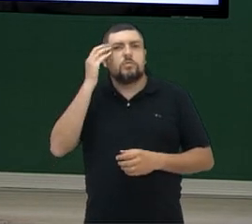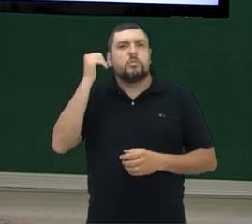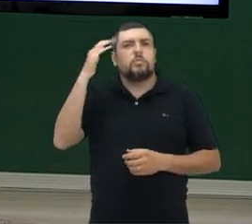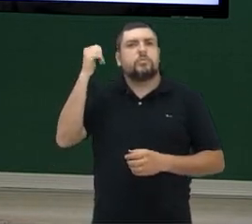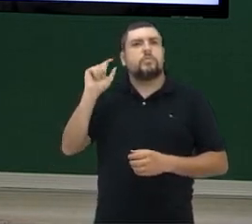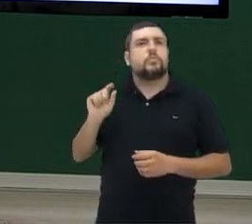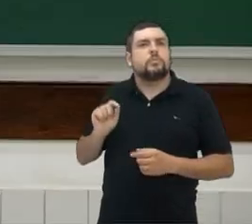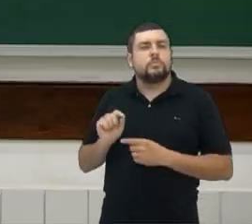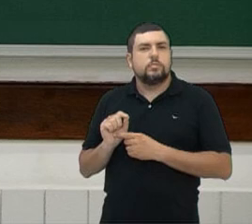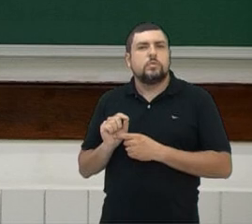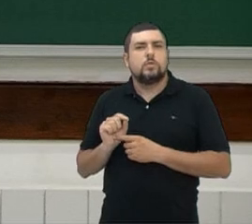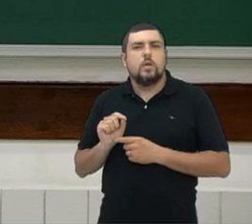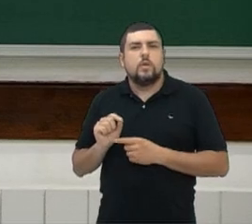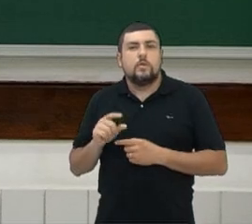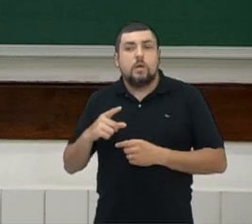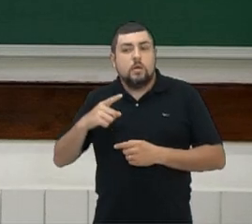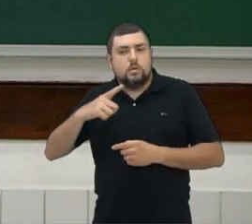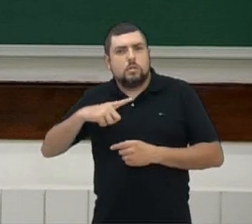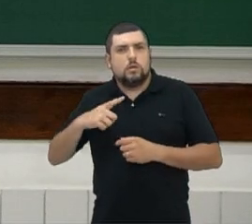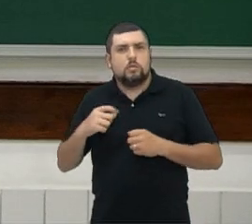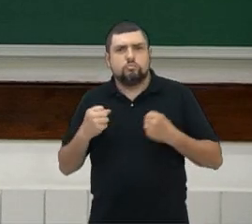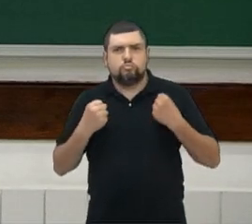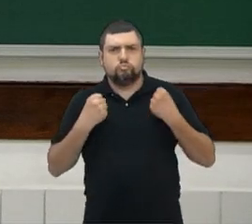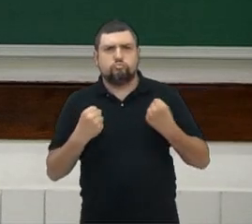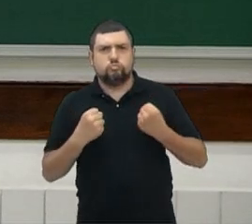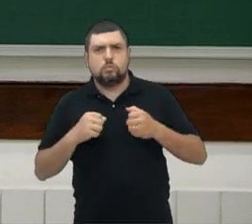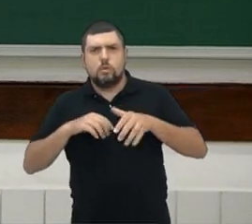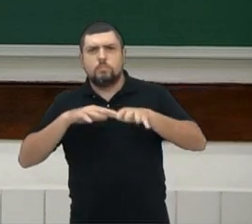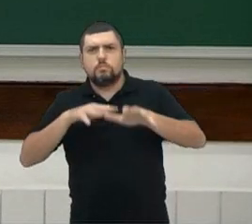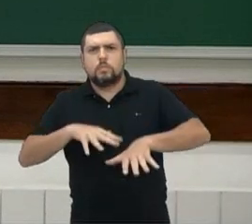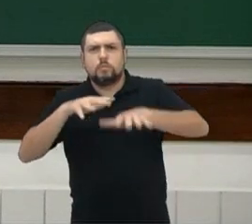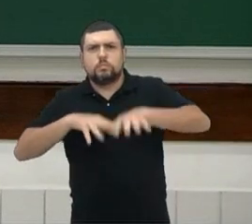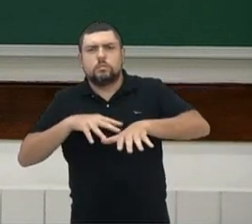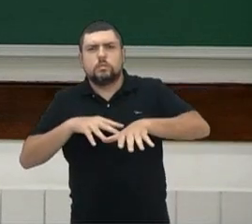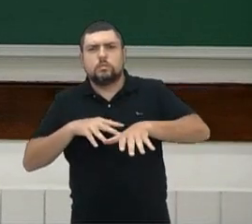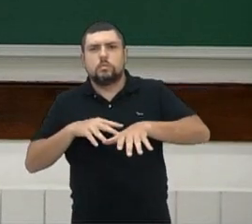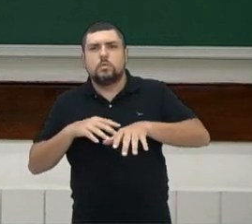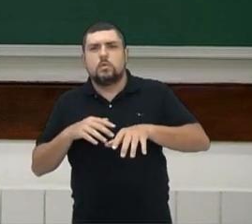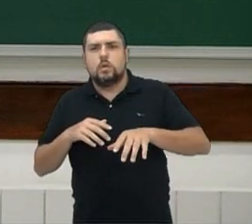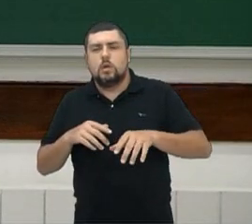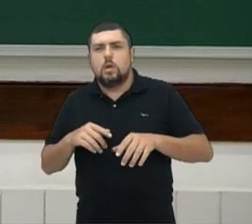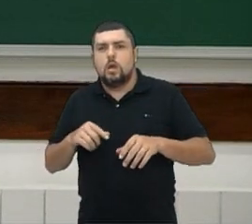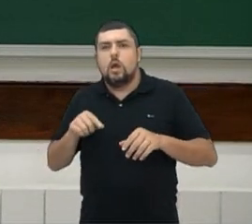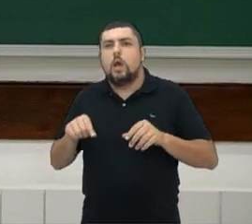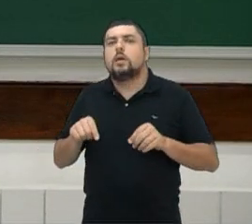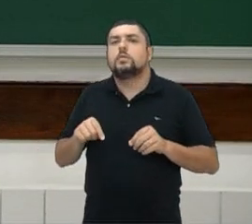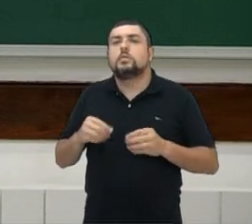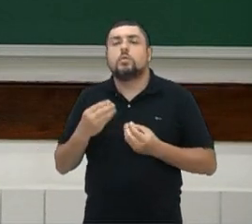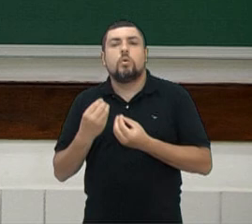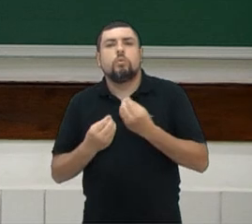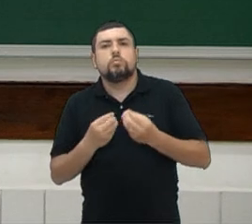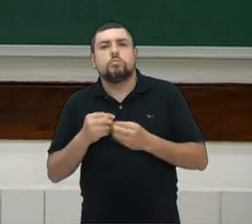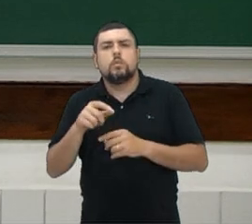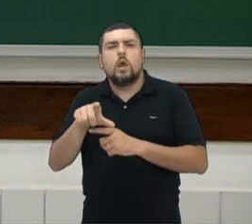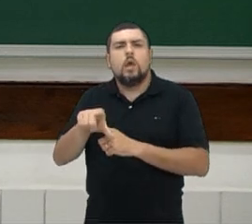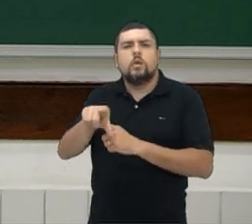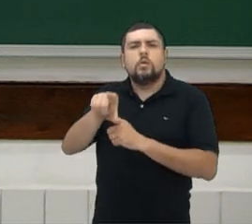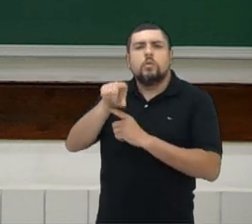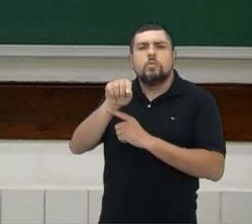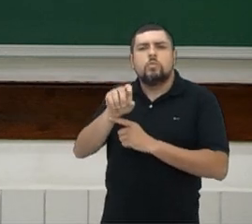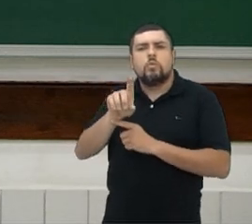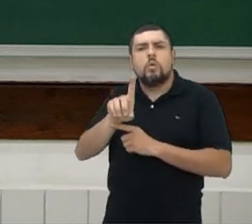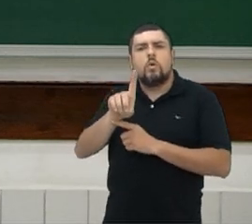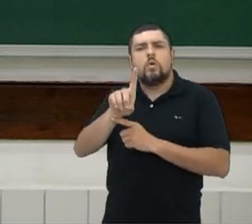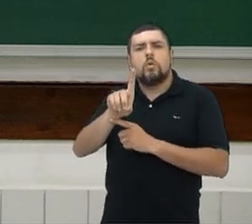inclusive, pelo poder militar. E será que isso influenciou que eles tivessem um deus escolhido principal